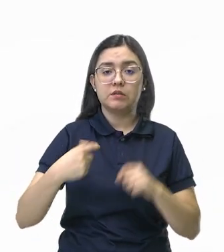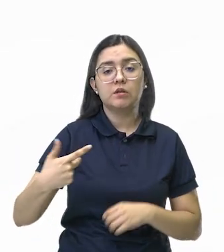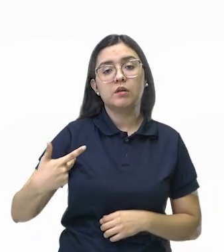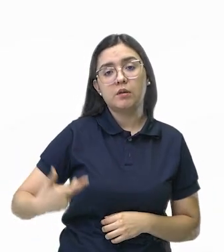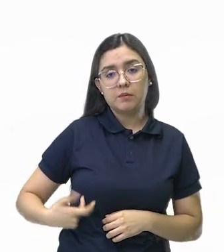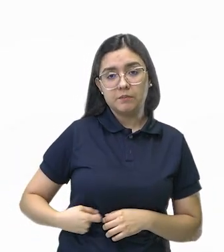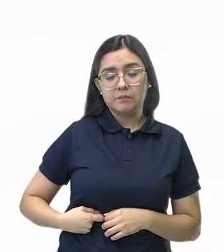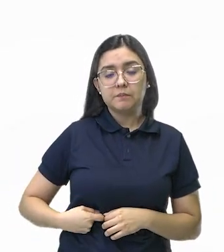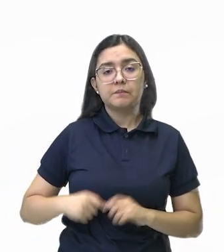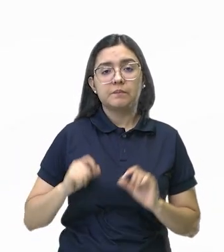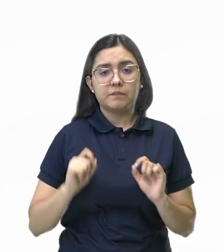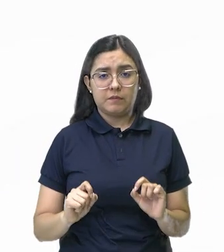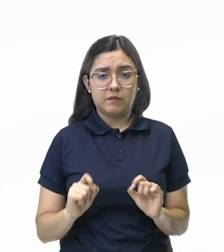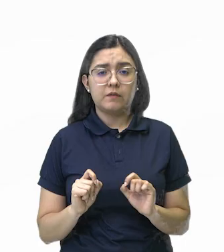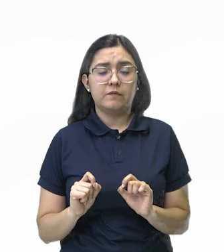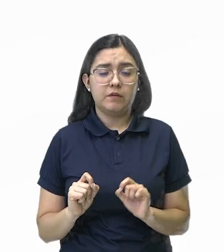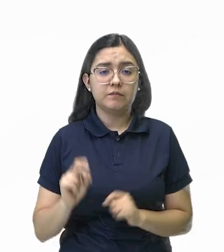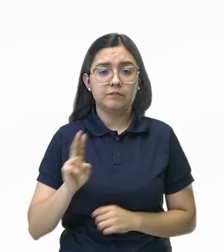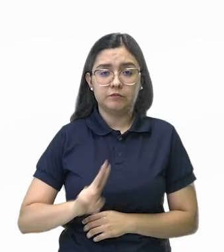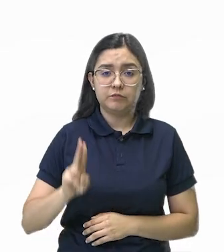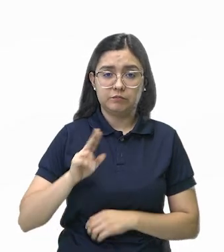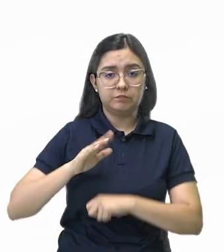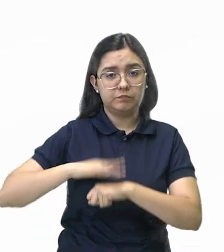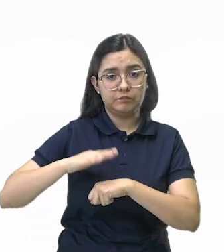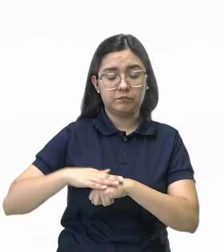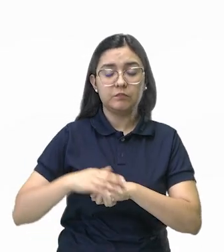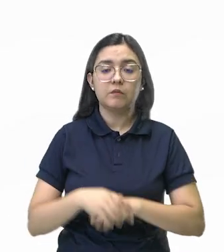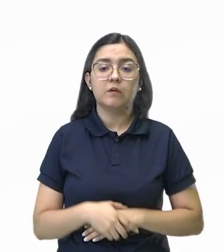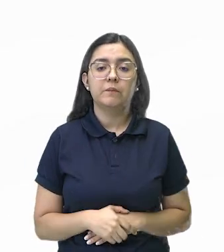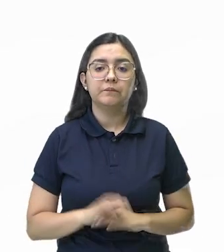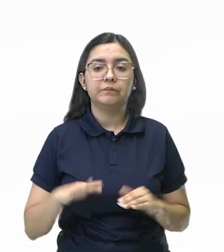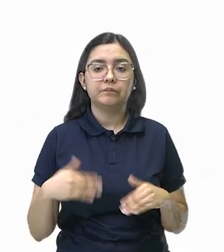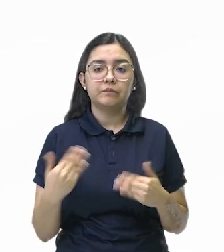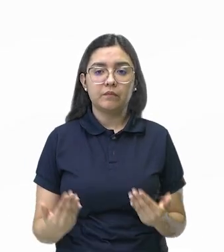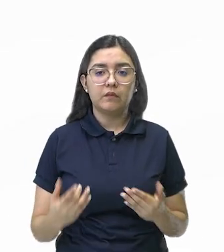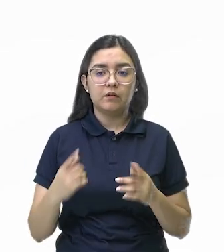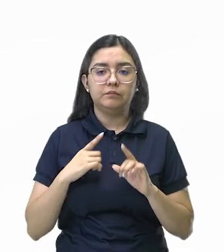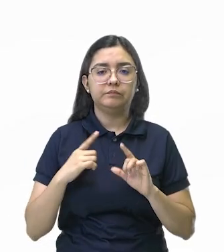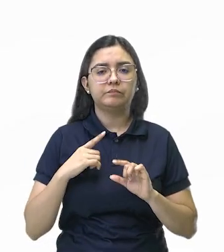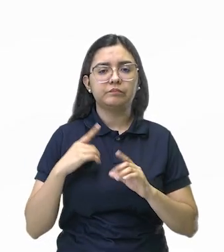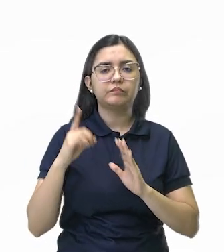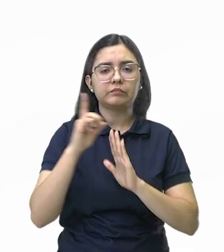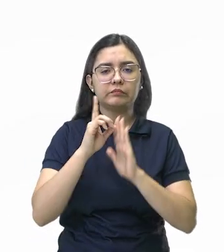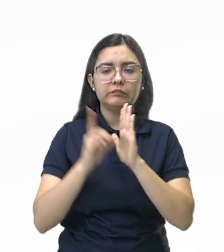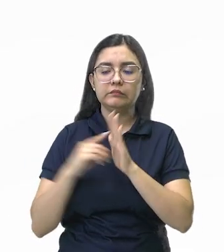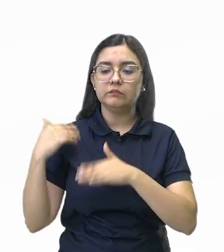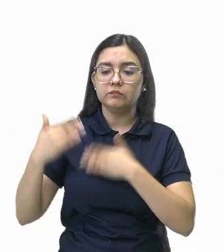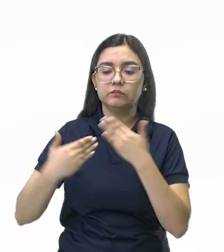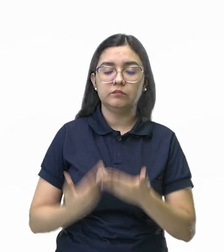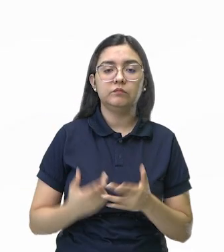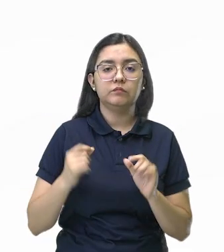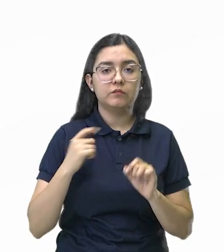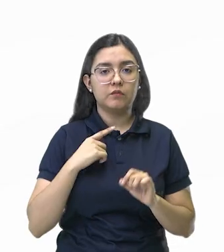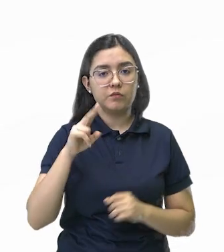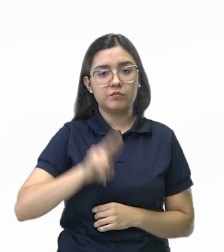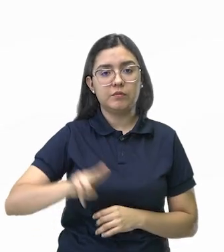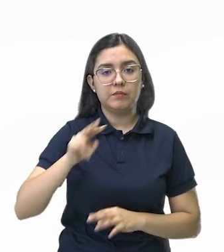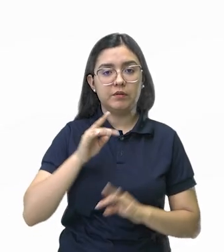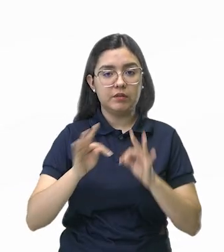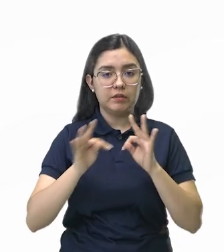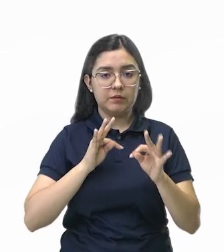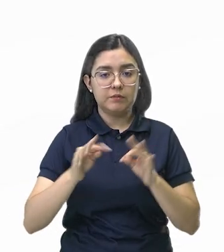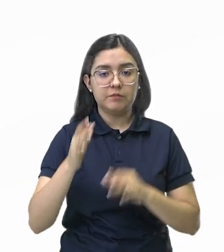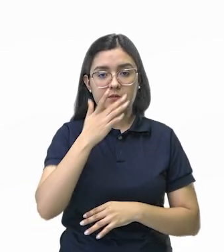dose, né, que ela vai aplicar nela mesma. Agora, ao longo de décadas, a insulina utilizada para o tratamento de